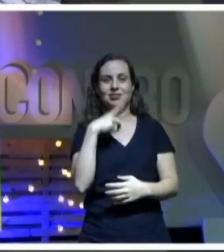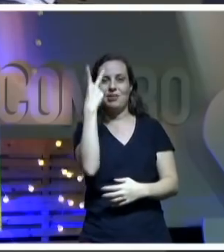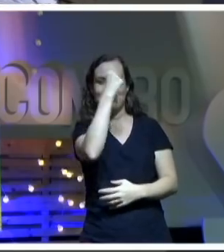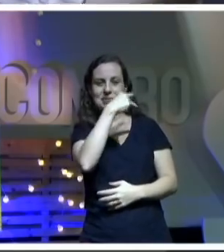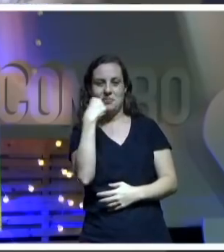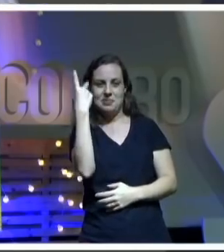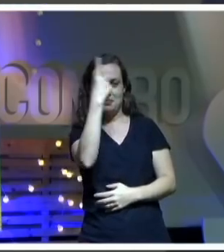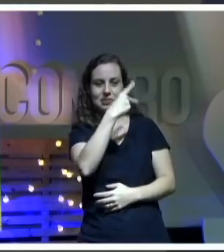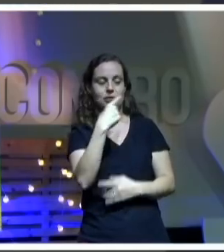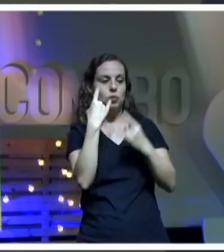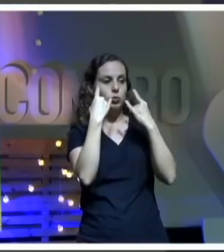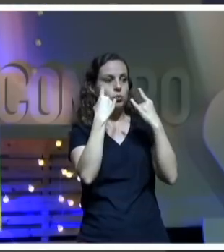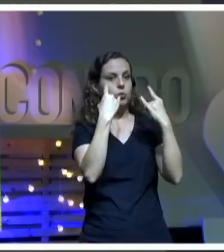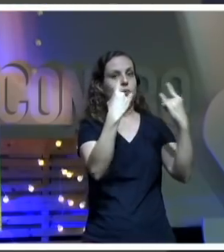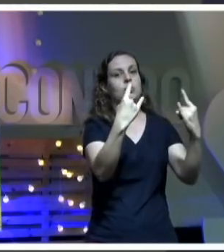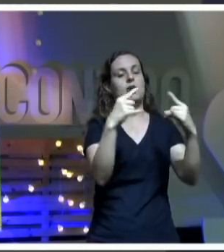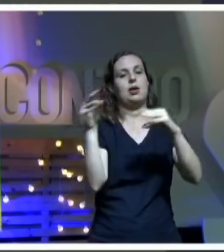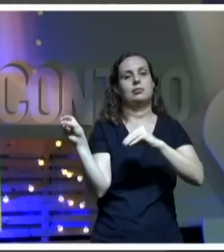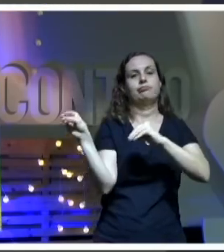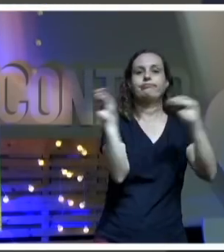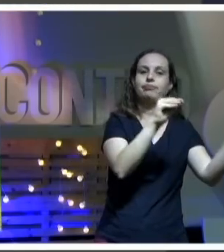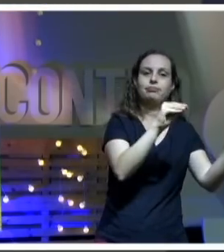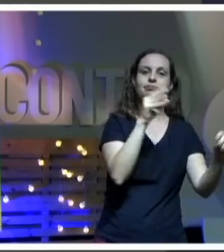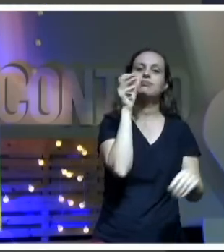destaque que ele vai ter mais visibilidade